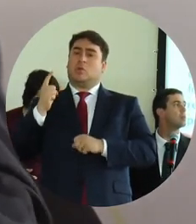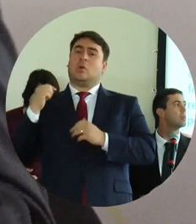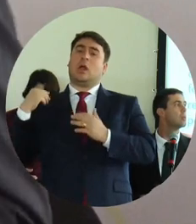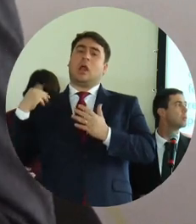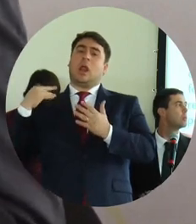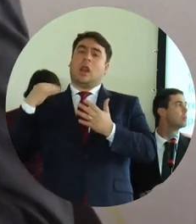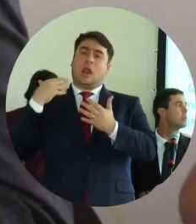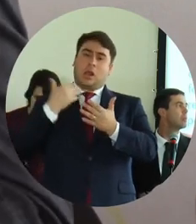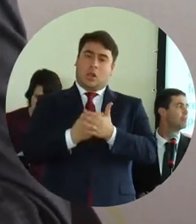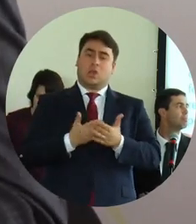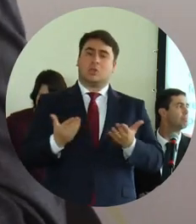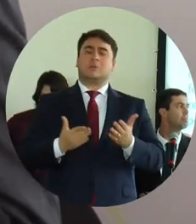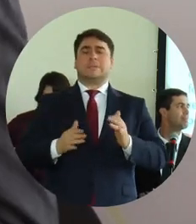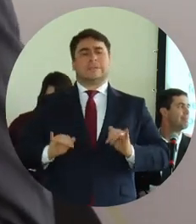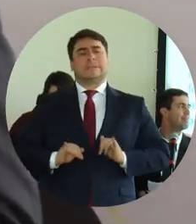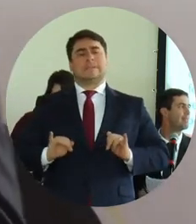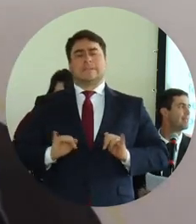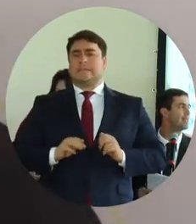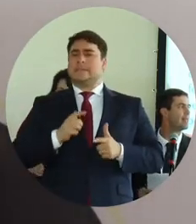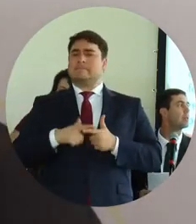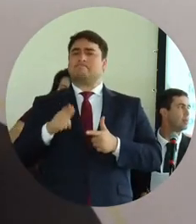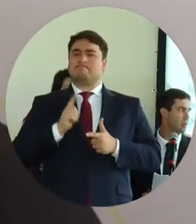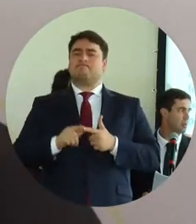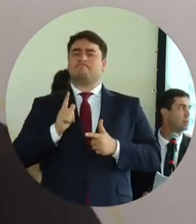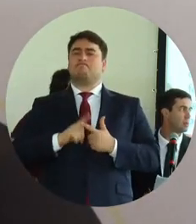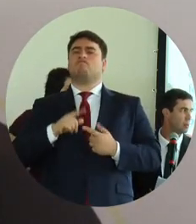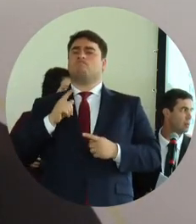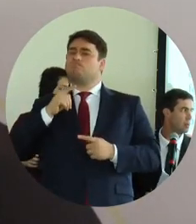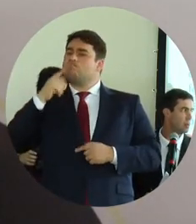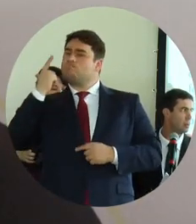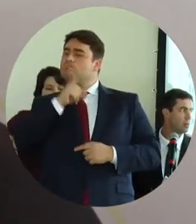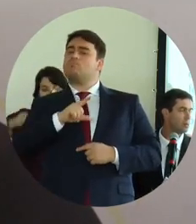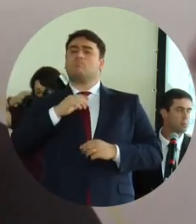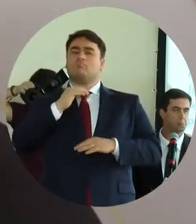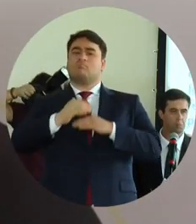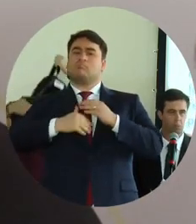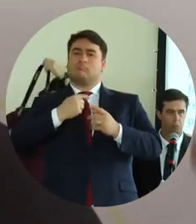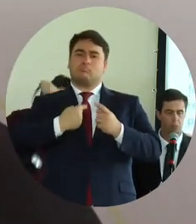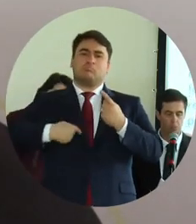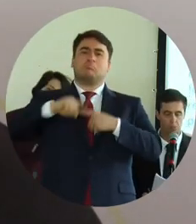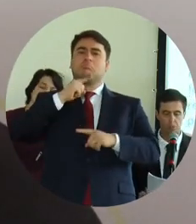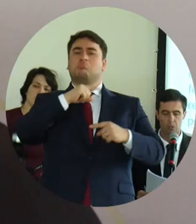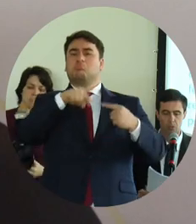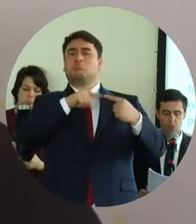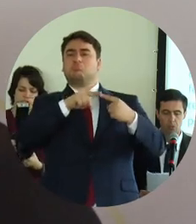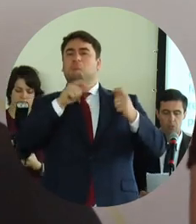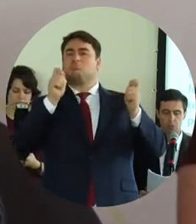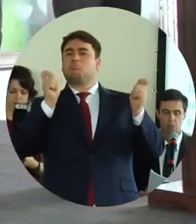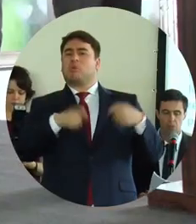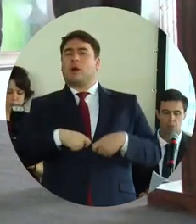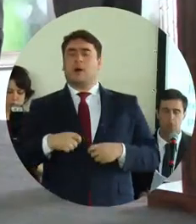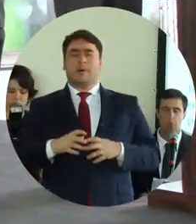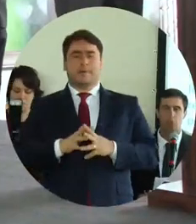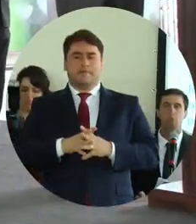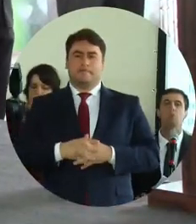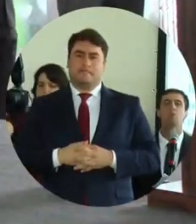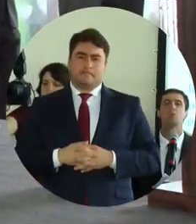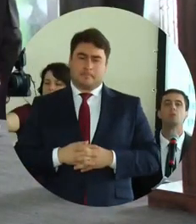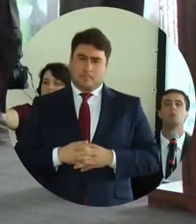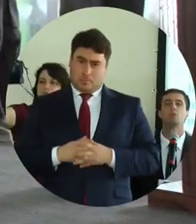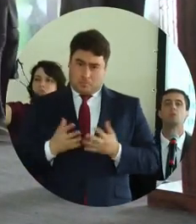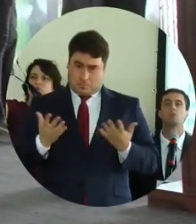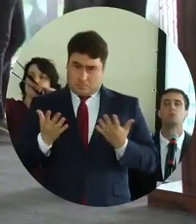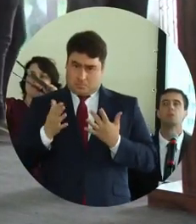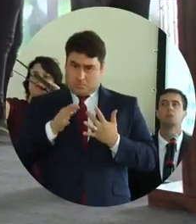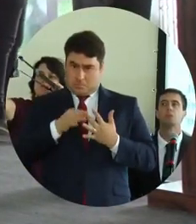hoje nós ainda sofremos para, de fato, conseguir atingir os nossos objetivos. Quero aqui